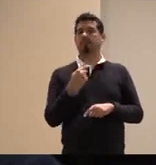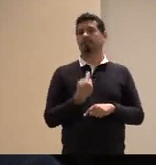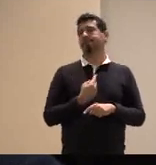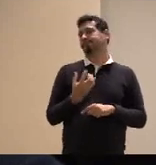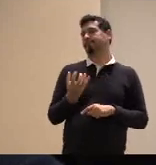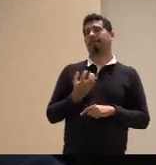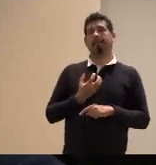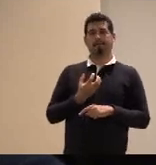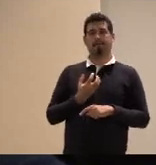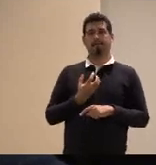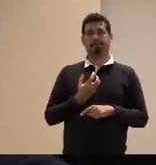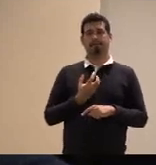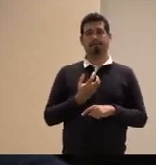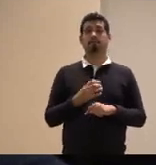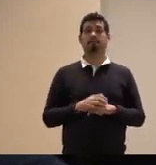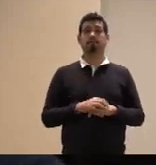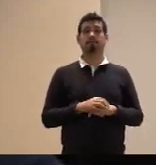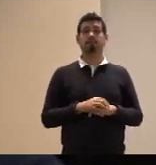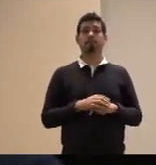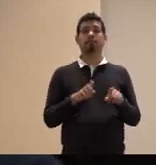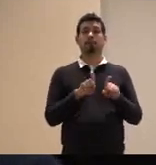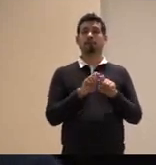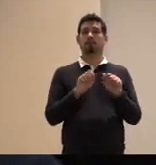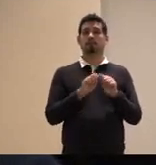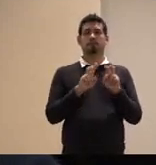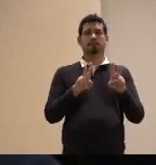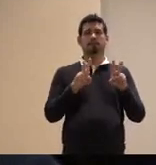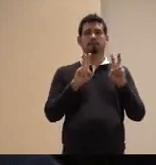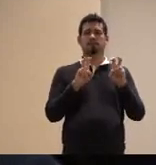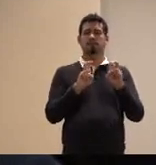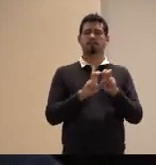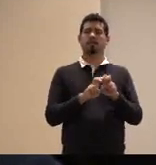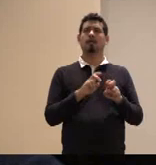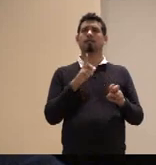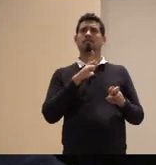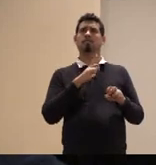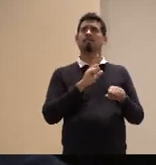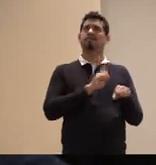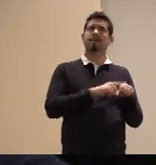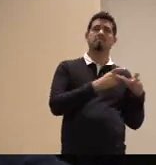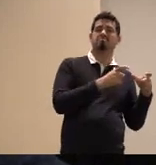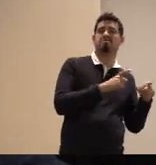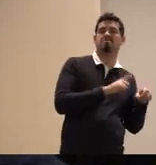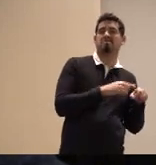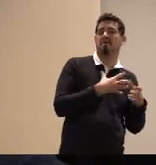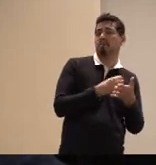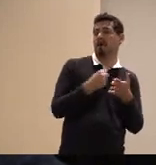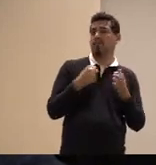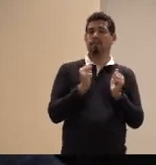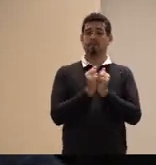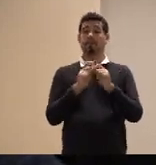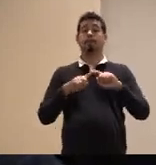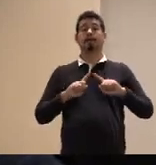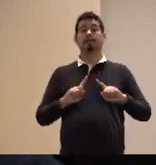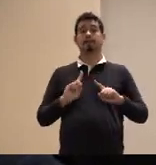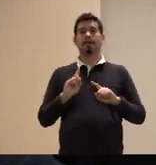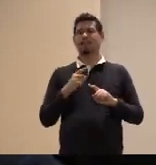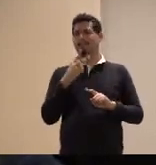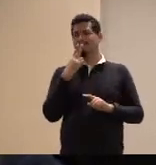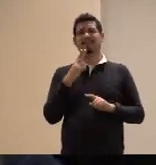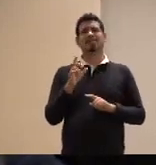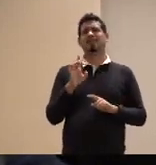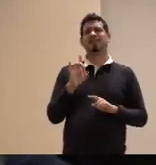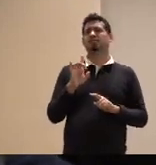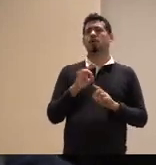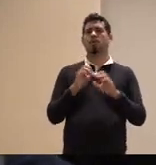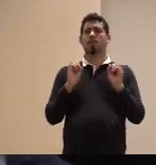gostaria que fosse, né? E com a questão da temporalidade e tudo isso junto. Então, assim, parece que não é só